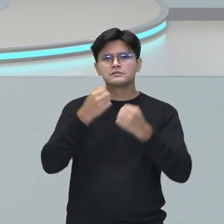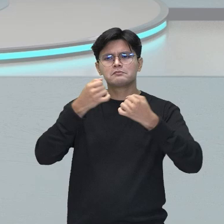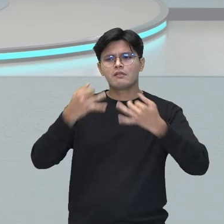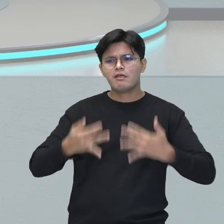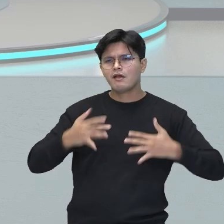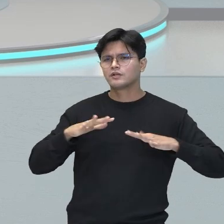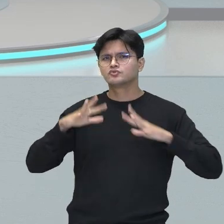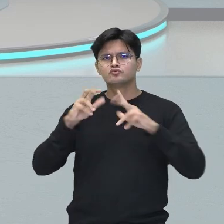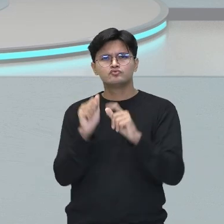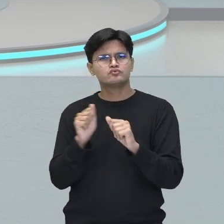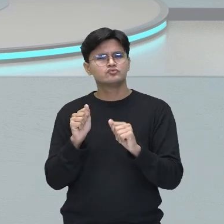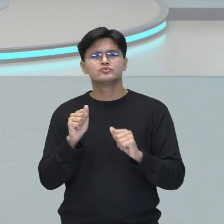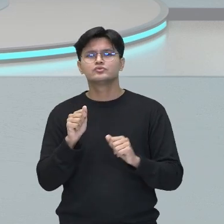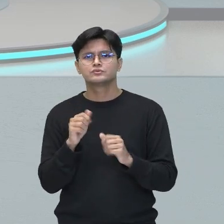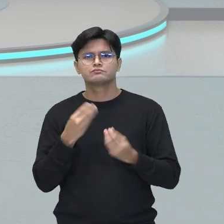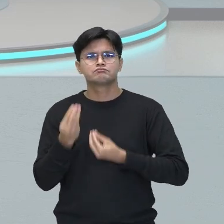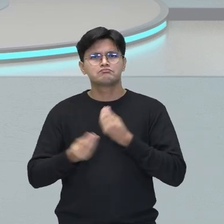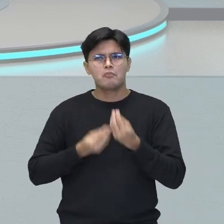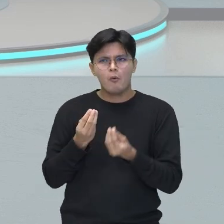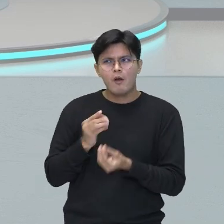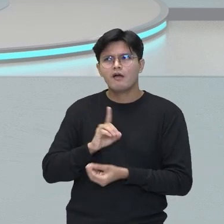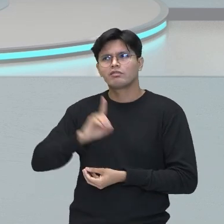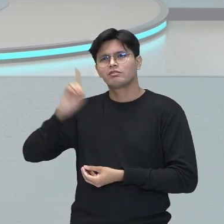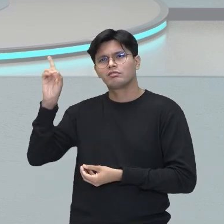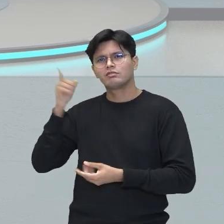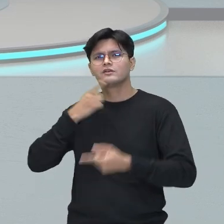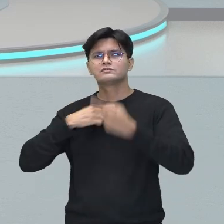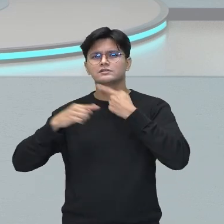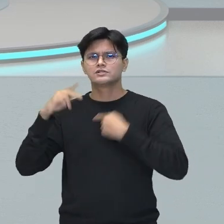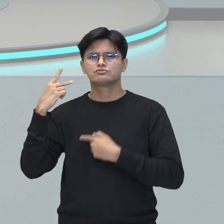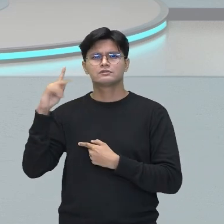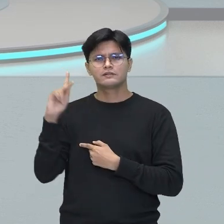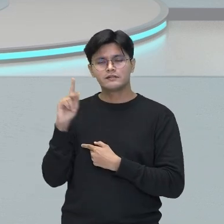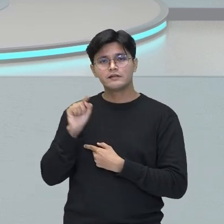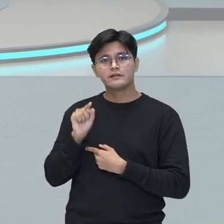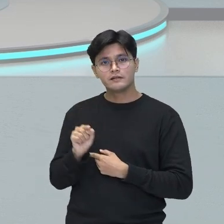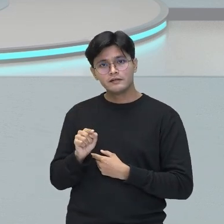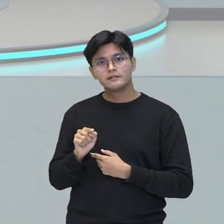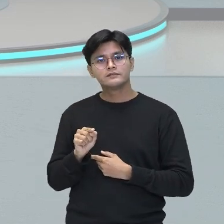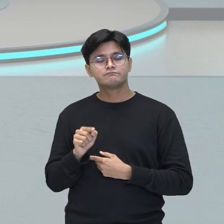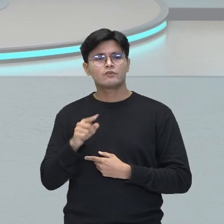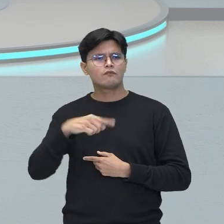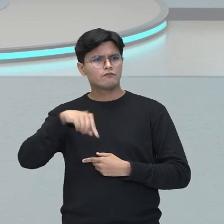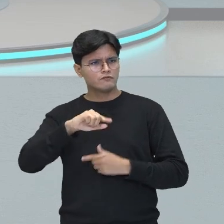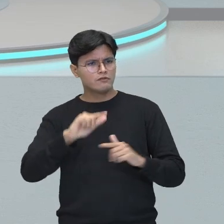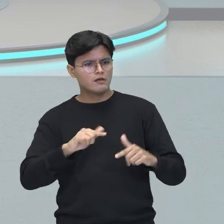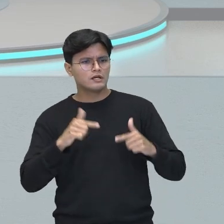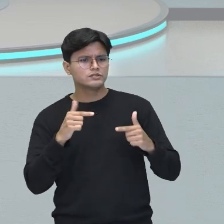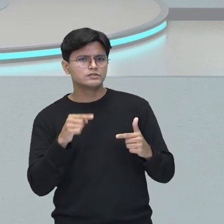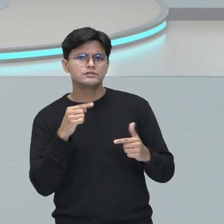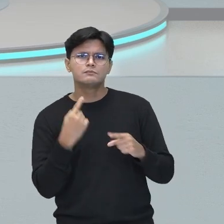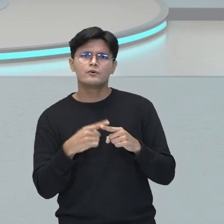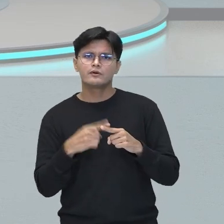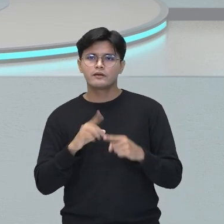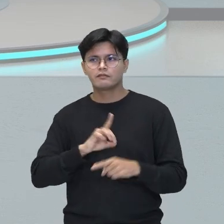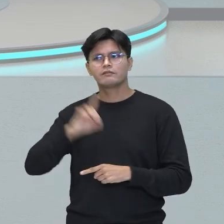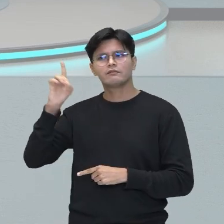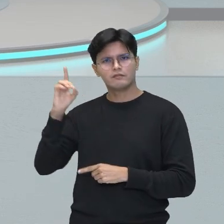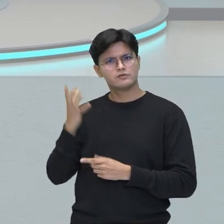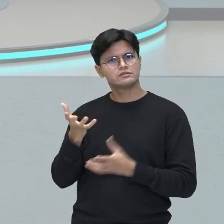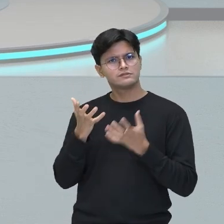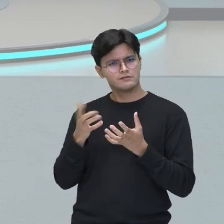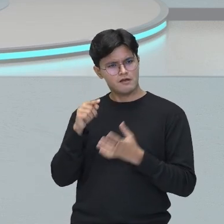Deus não é porque Deus quis assim a você vai fazer isso porque Deus quer que você faça já no